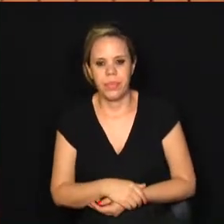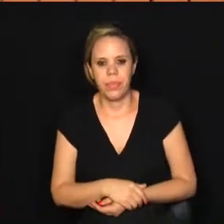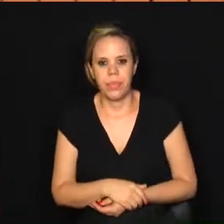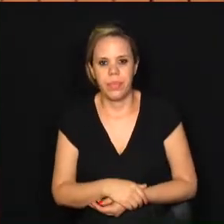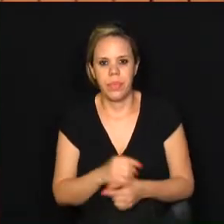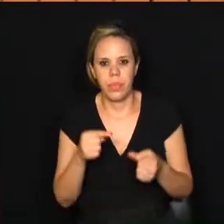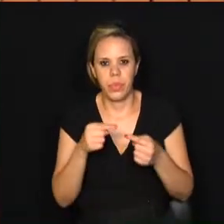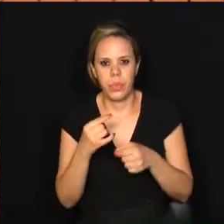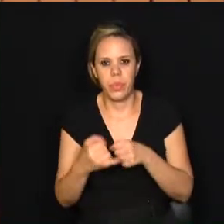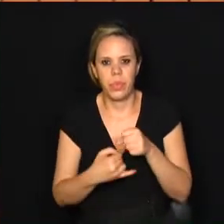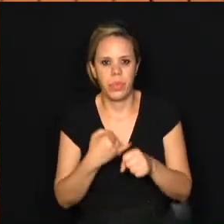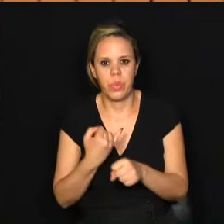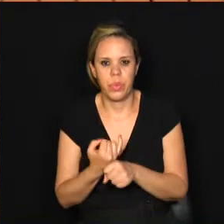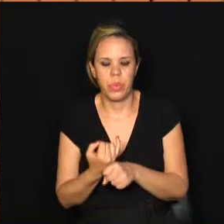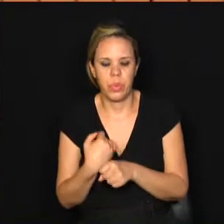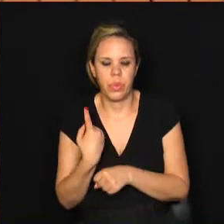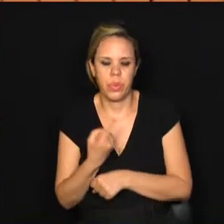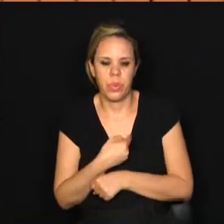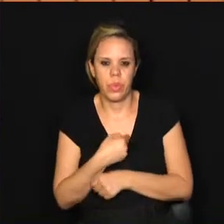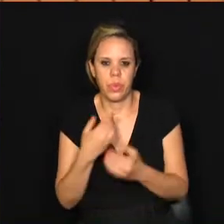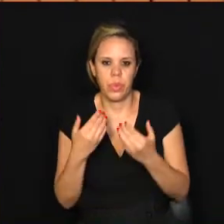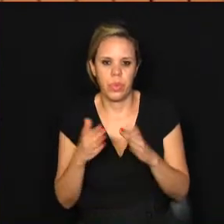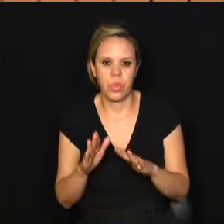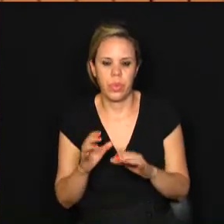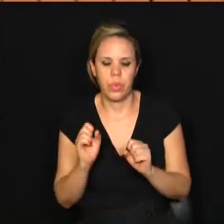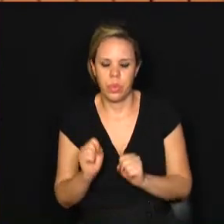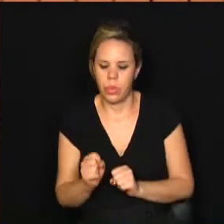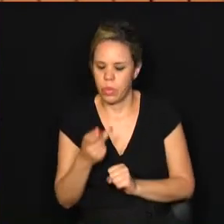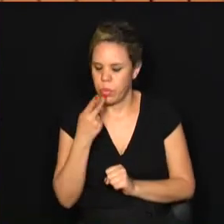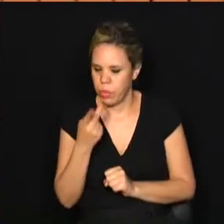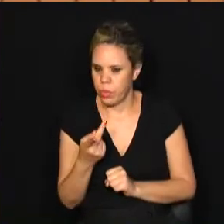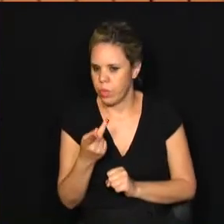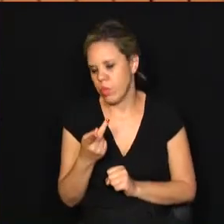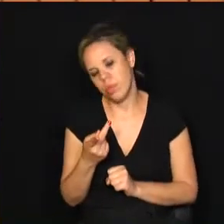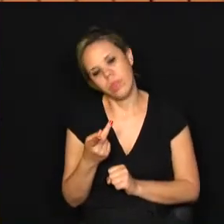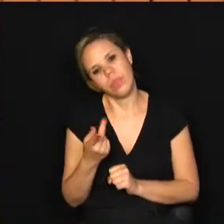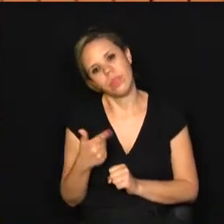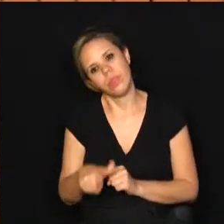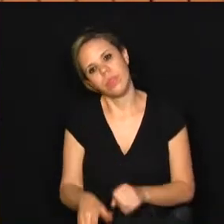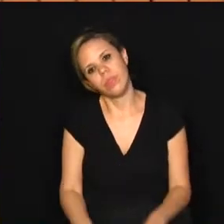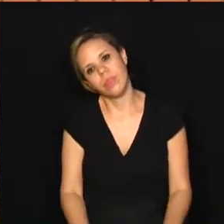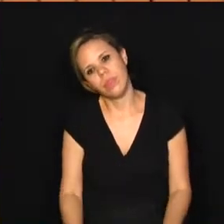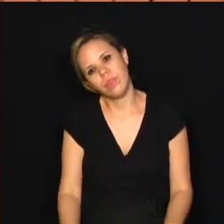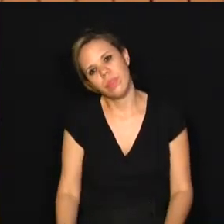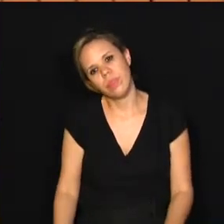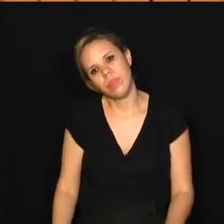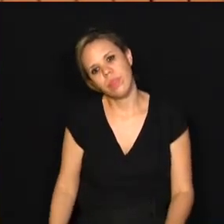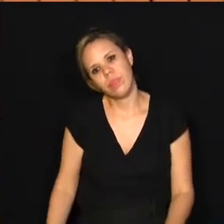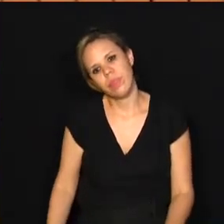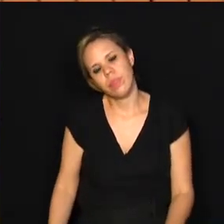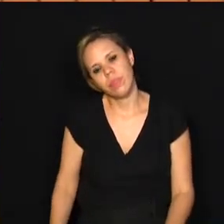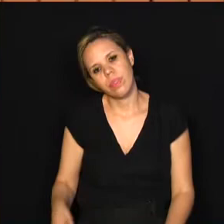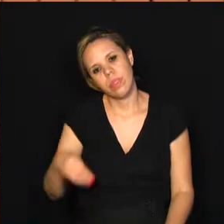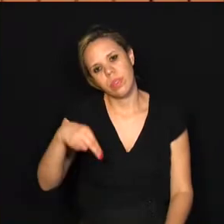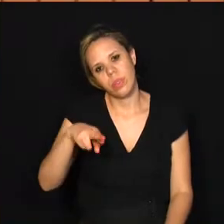sintonizar novamente, a gente abre para que ela possa falar novamente. Mauro, com